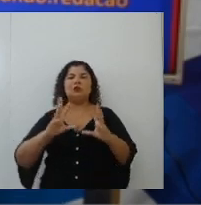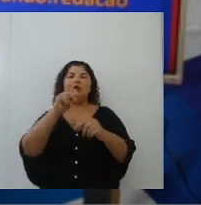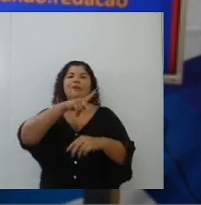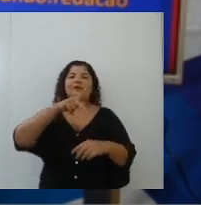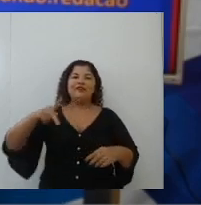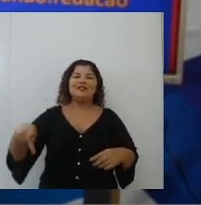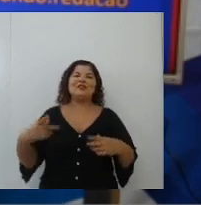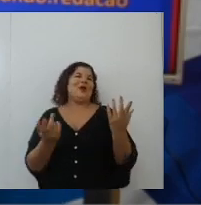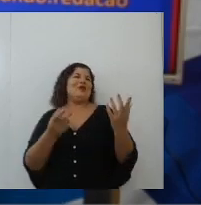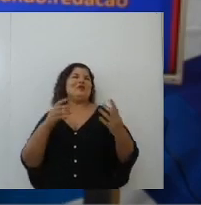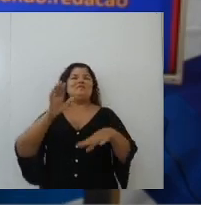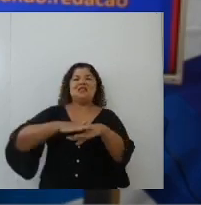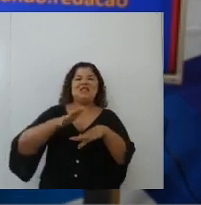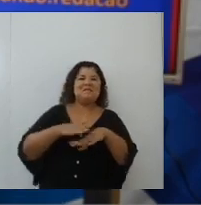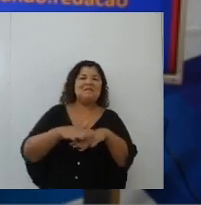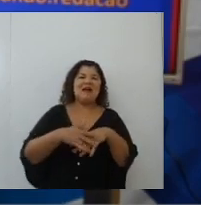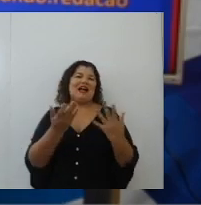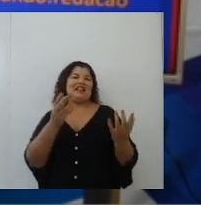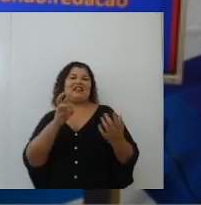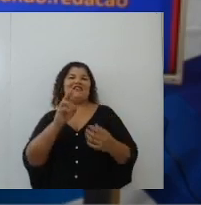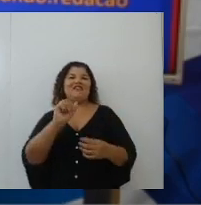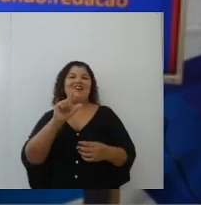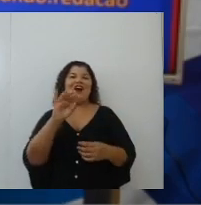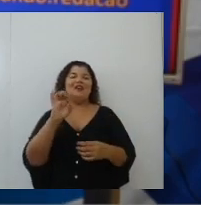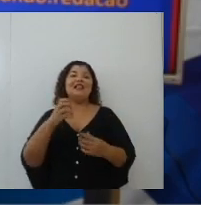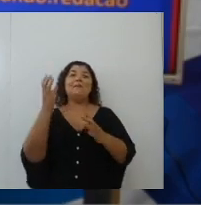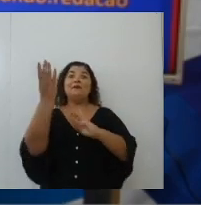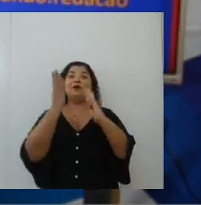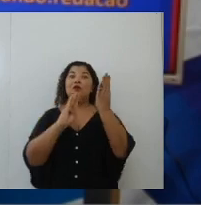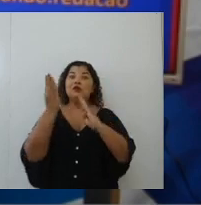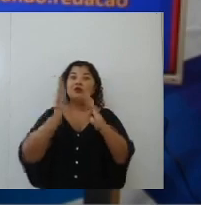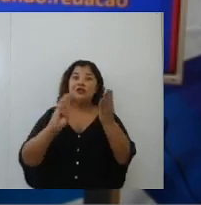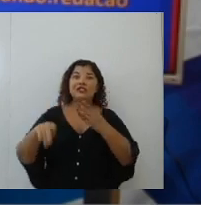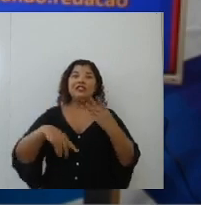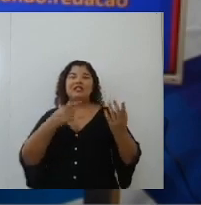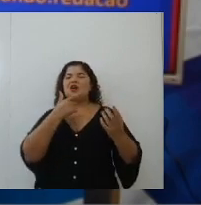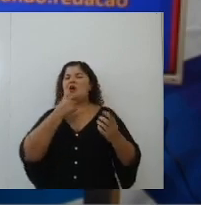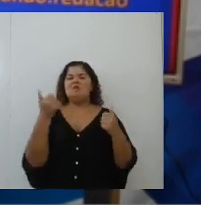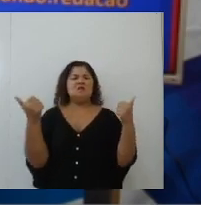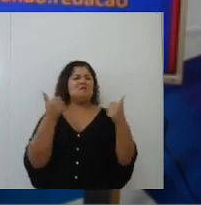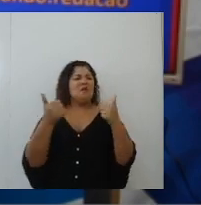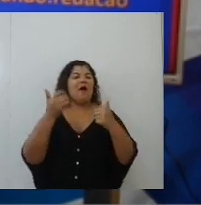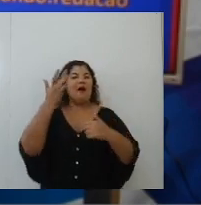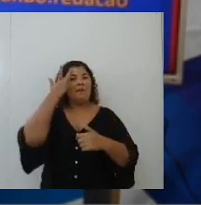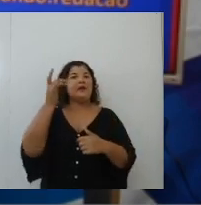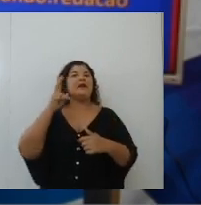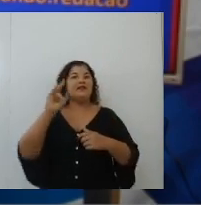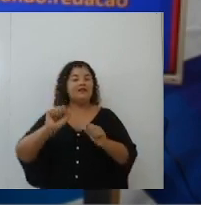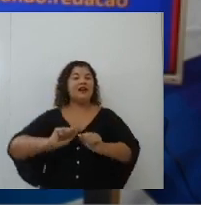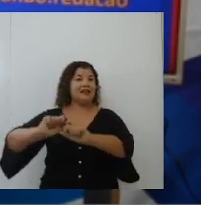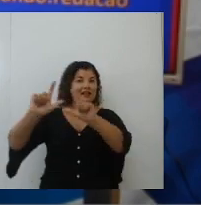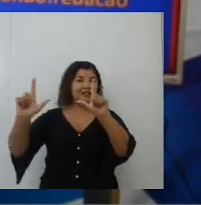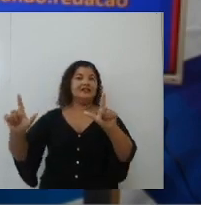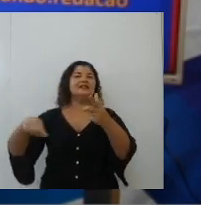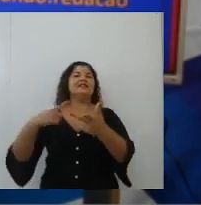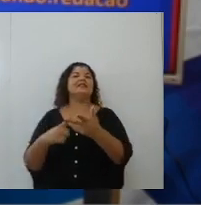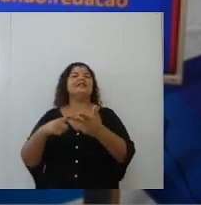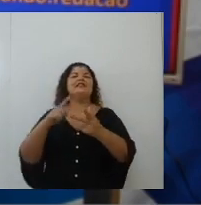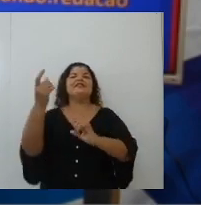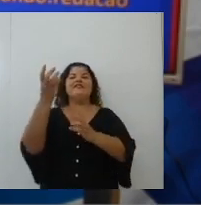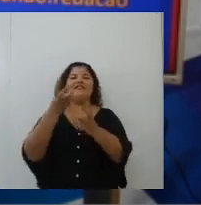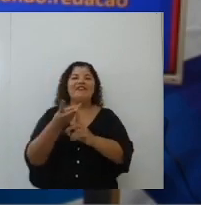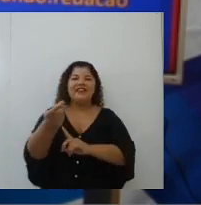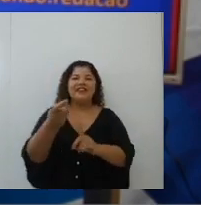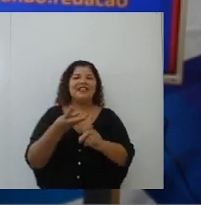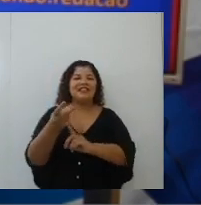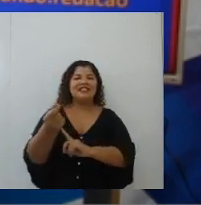O fera da matemática, Walter. Amanhã tem biologia, vocês vão conhecer. O cara é show, Andrei. Nogueira de física,